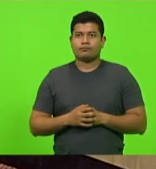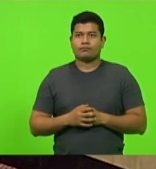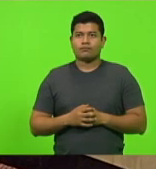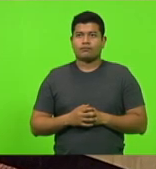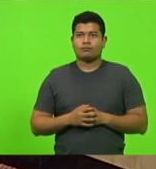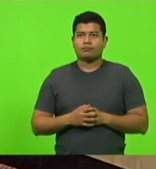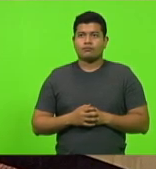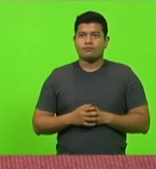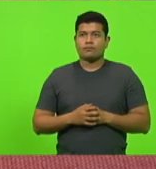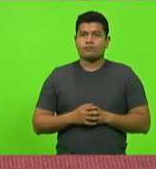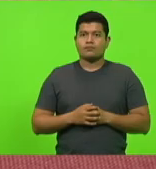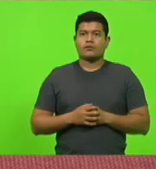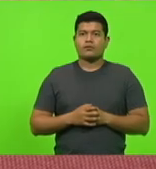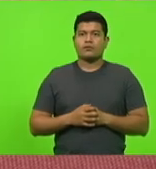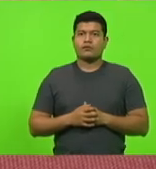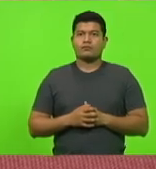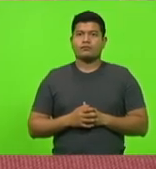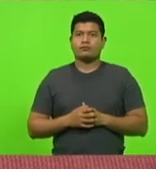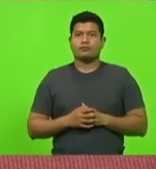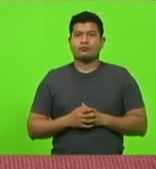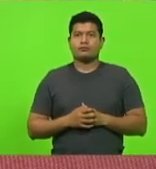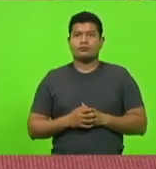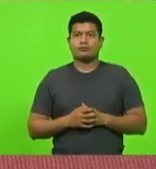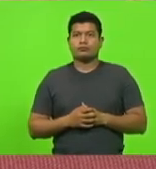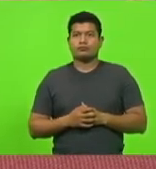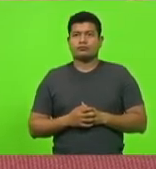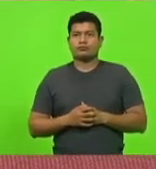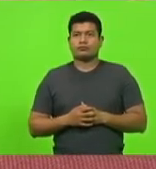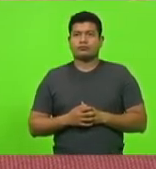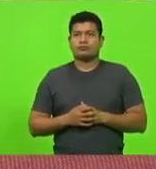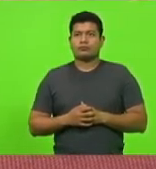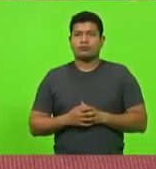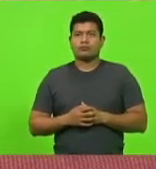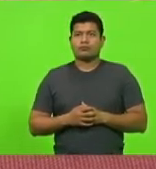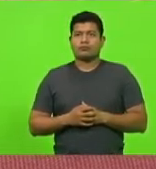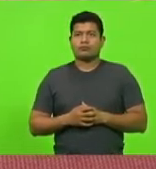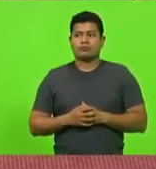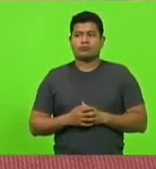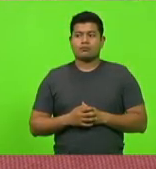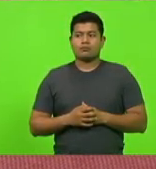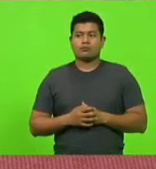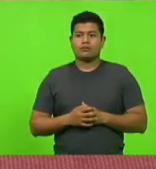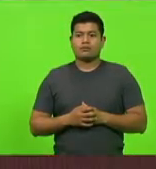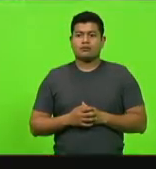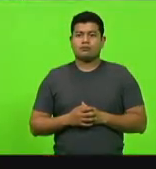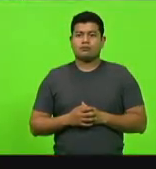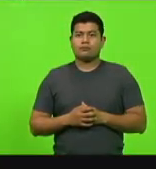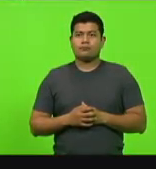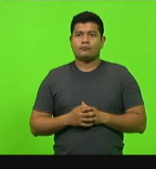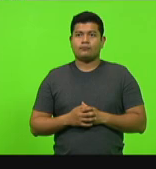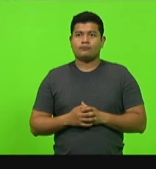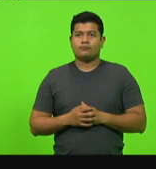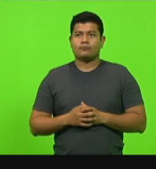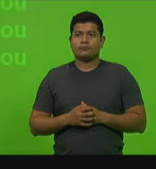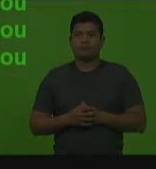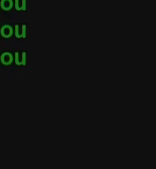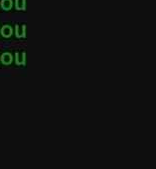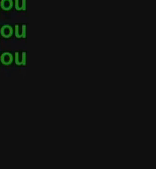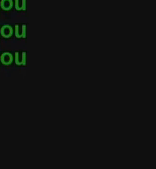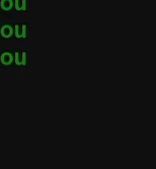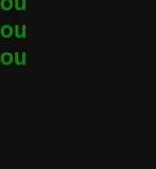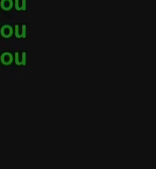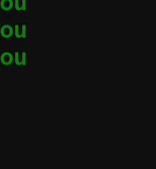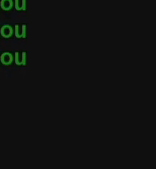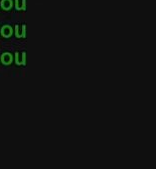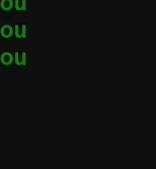Não vai contaminar o meu, né? Aqui só tem voto do governador, pô. Não vai contaminar. Só dá para votar se é a favor aqui, meu Deus,